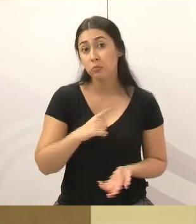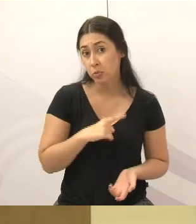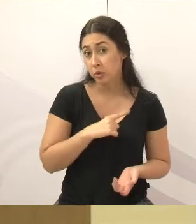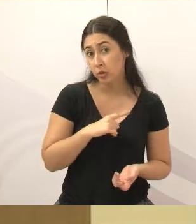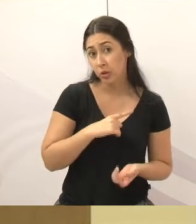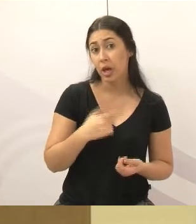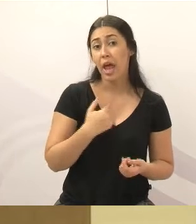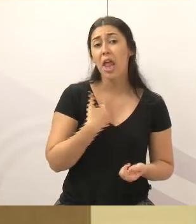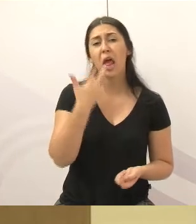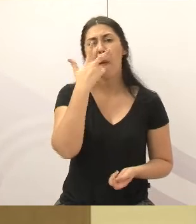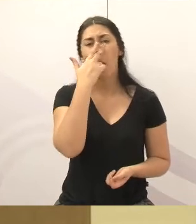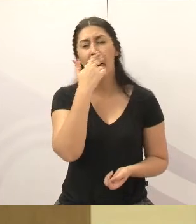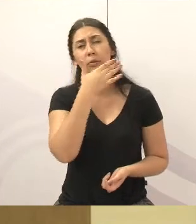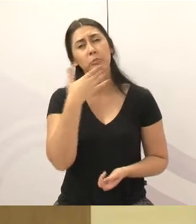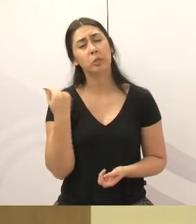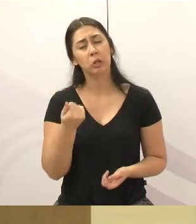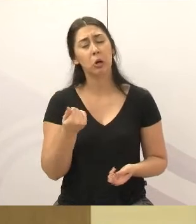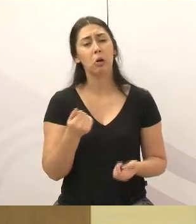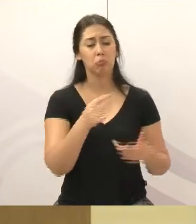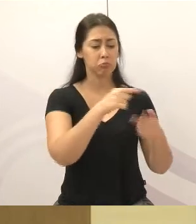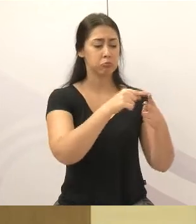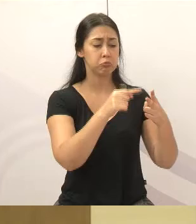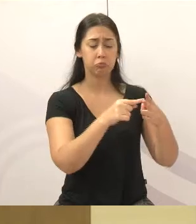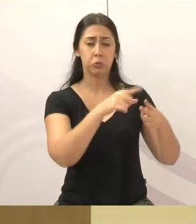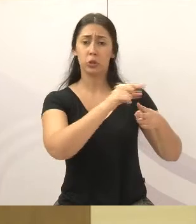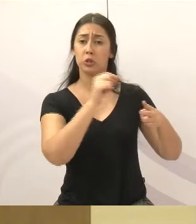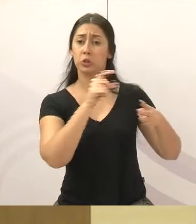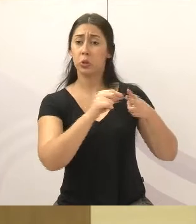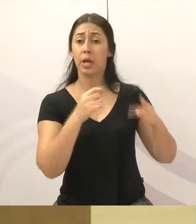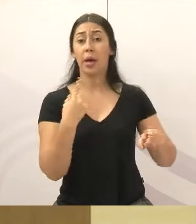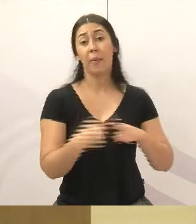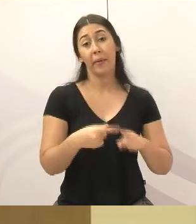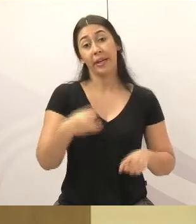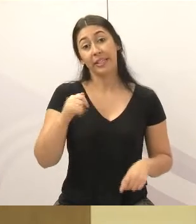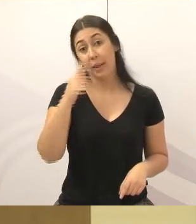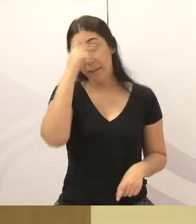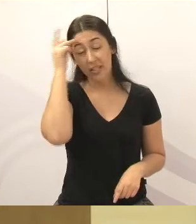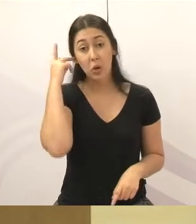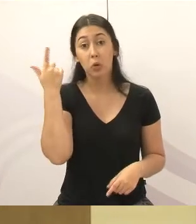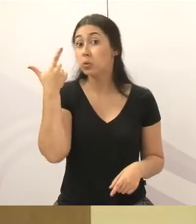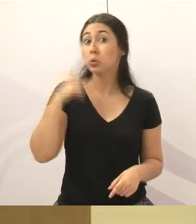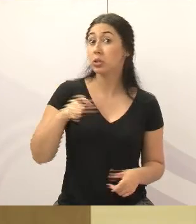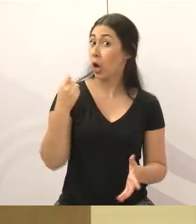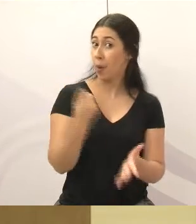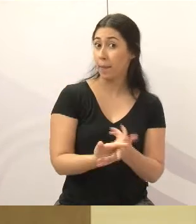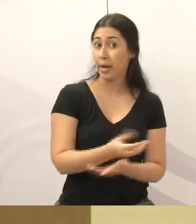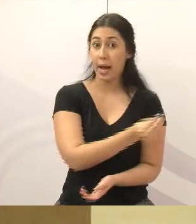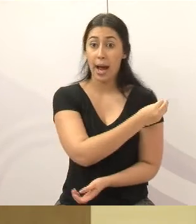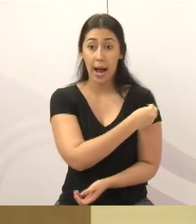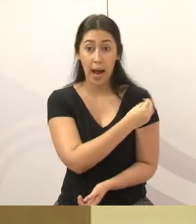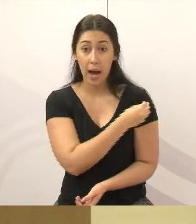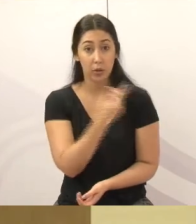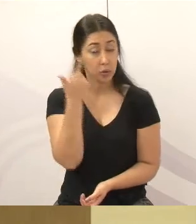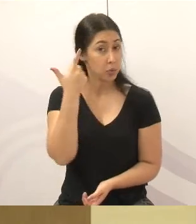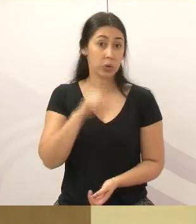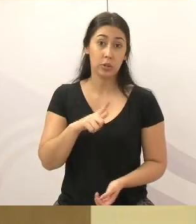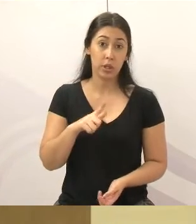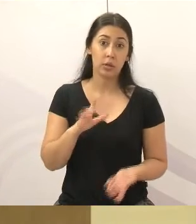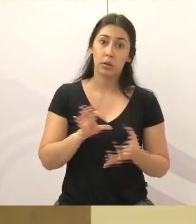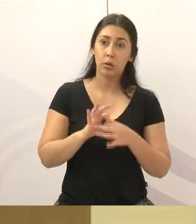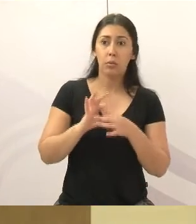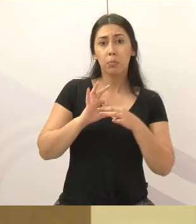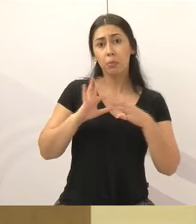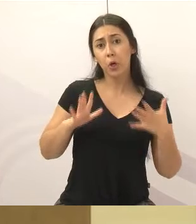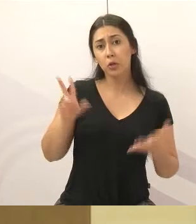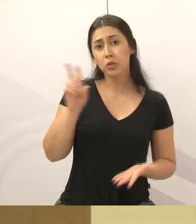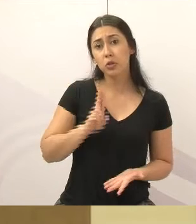projeto, porque nós vamos estar atendendo as pessoas que não têm condição de disponibilizar o álcool gel, que é caro. O álcool gel é caro. Um